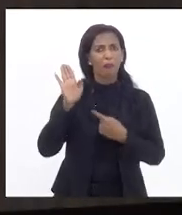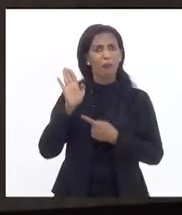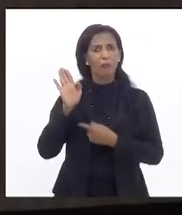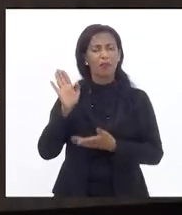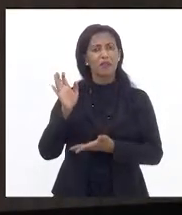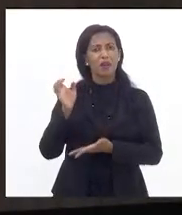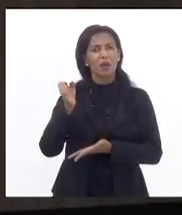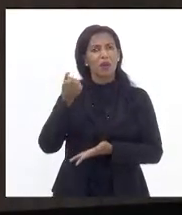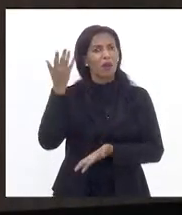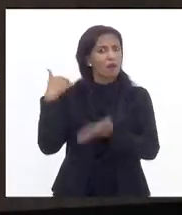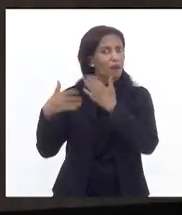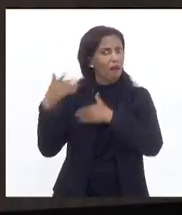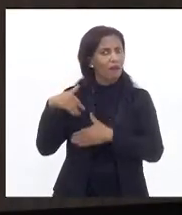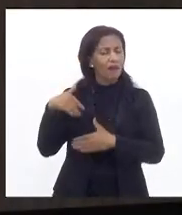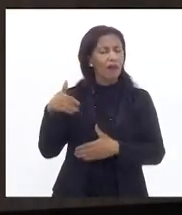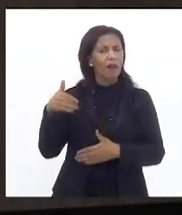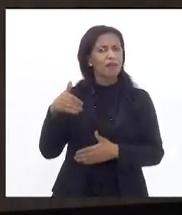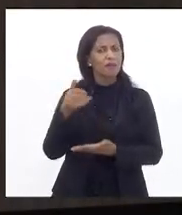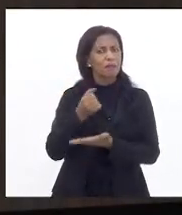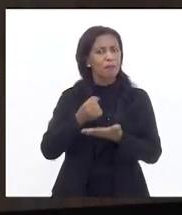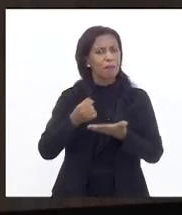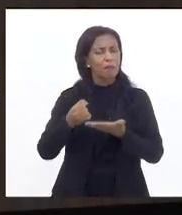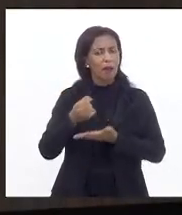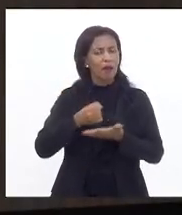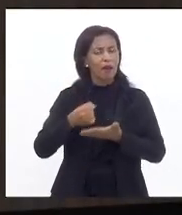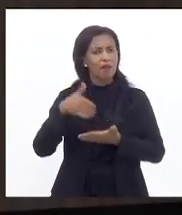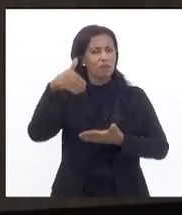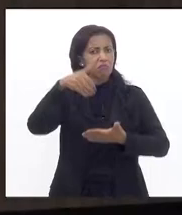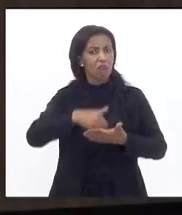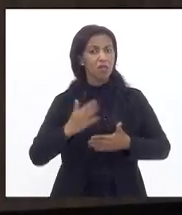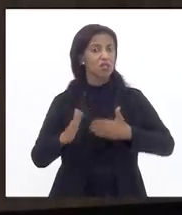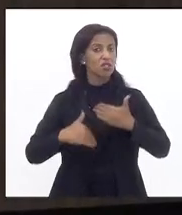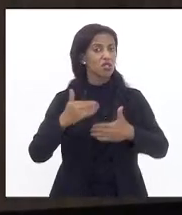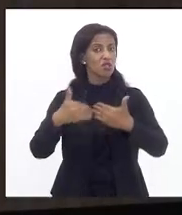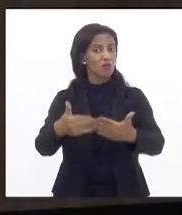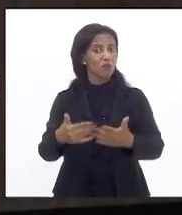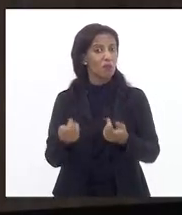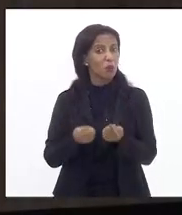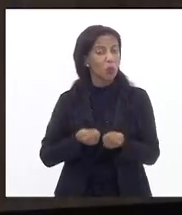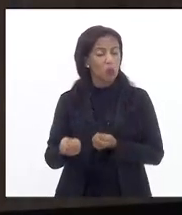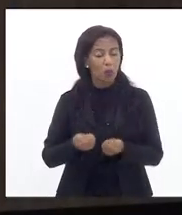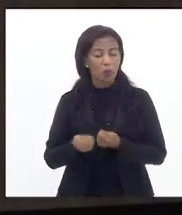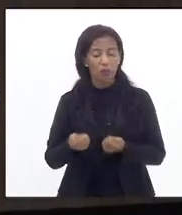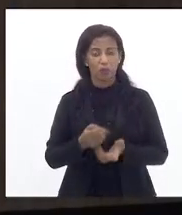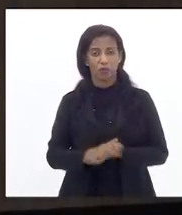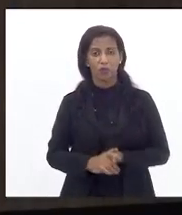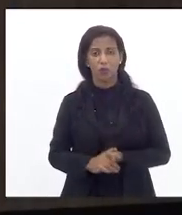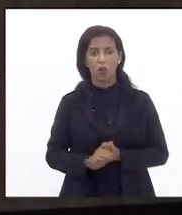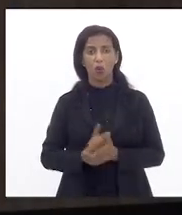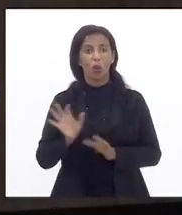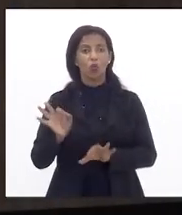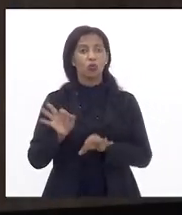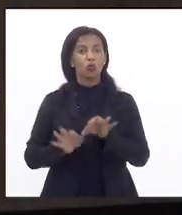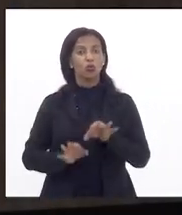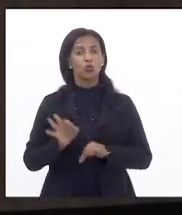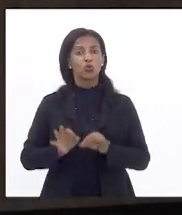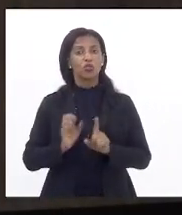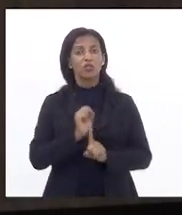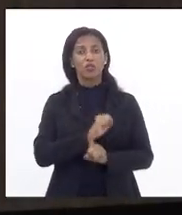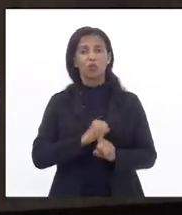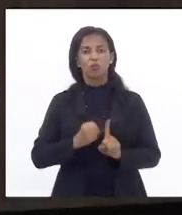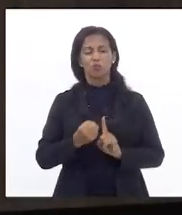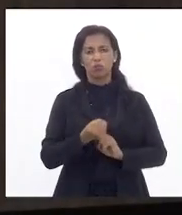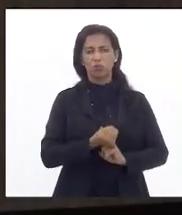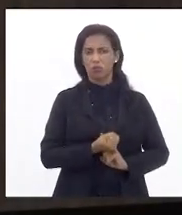suas bases eleitorais Prometeram desenvolvimento econômico com justiça social